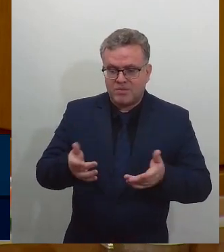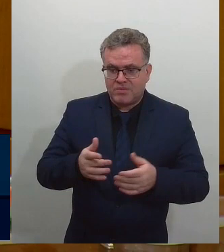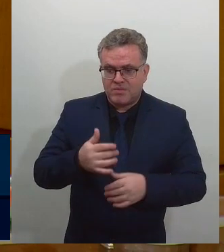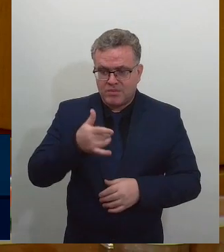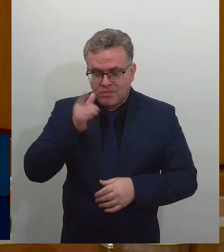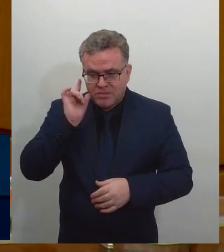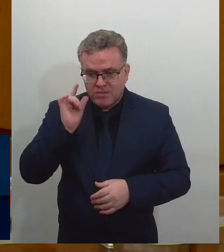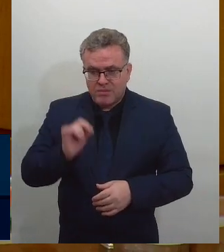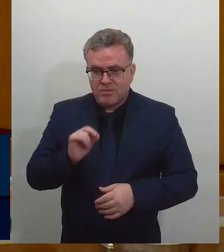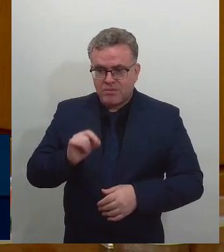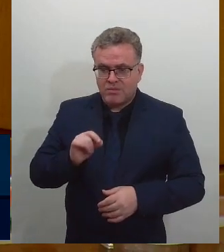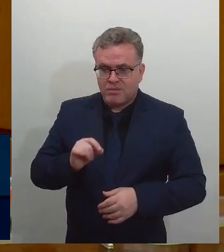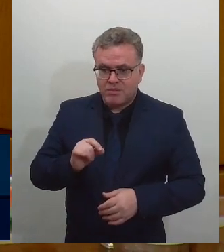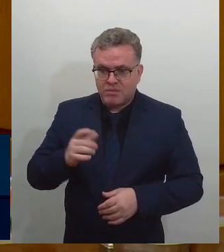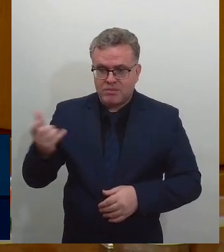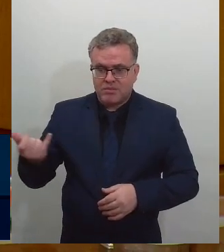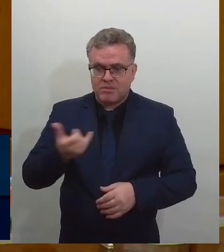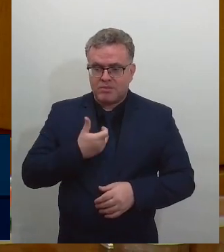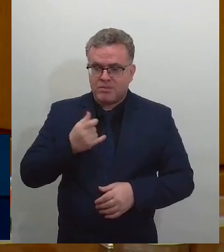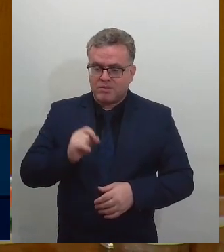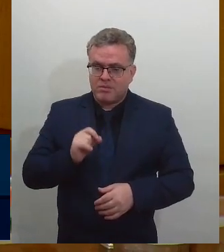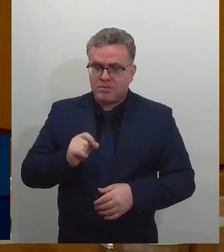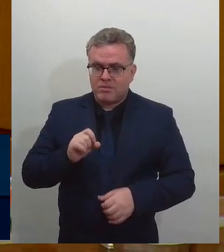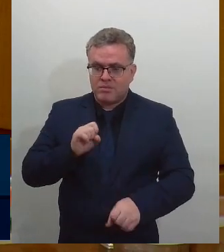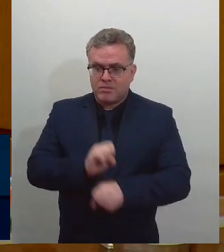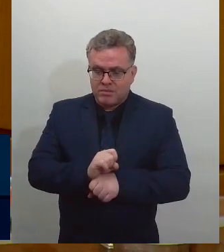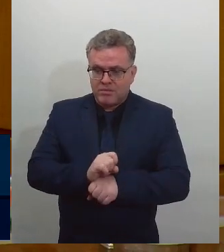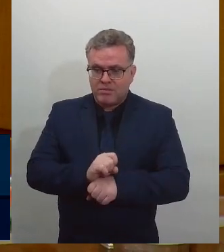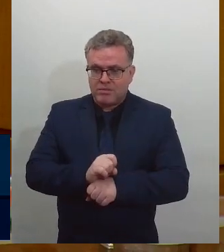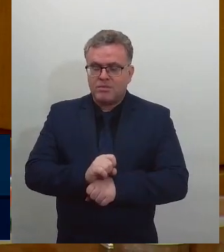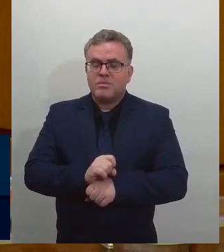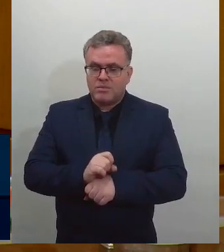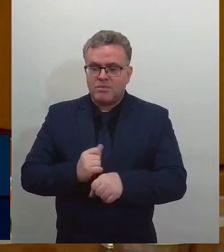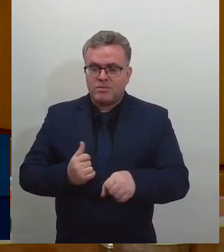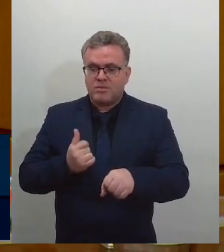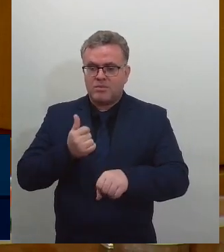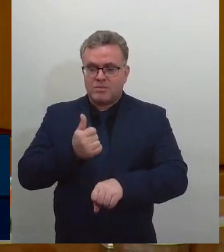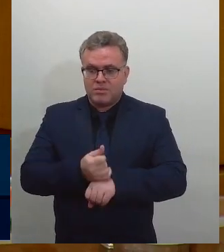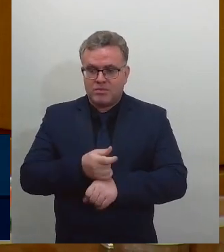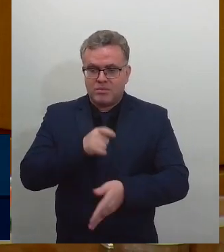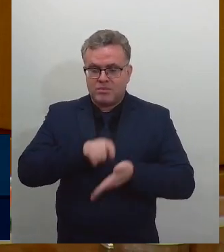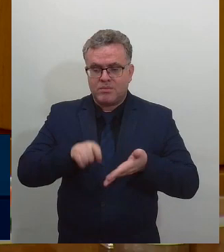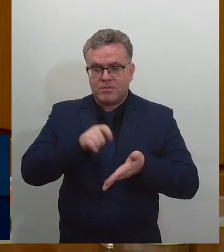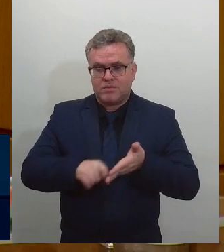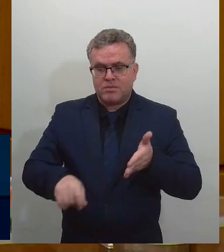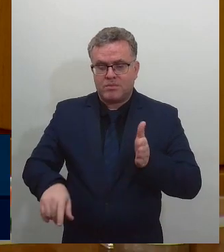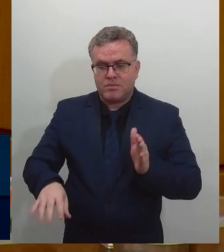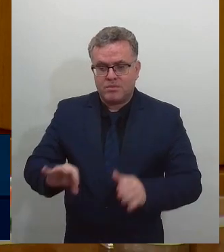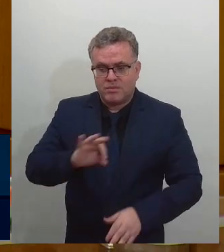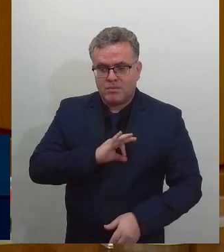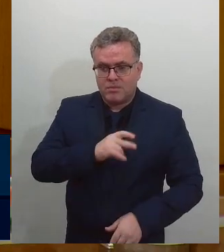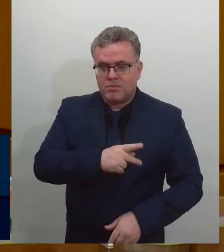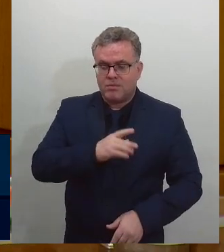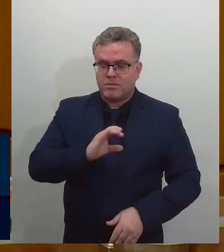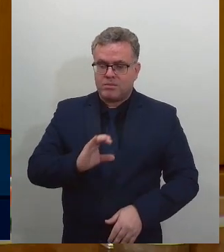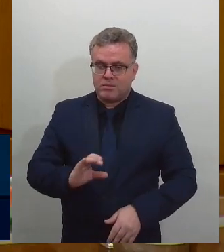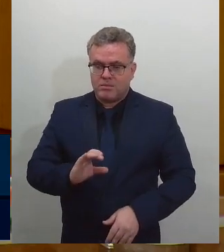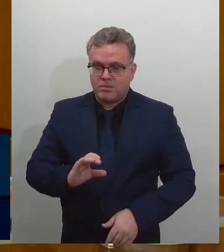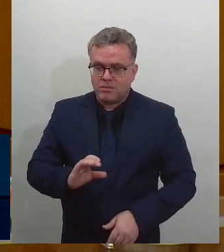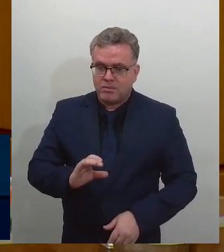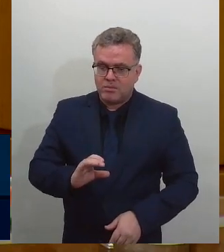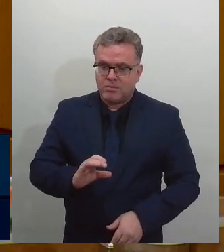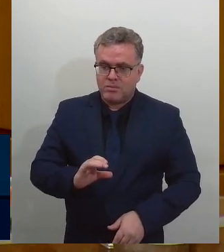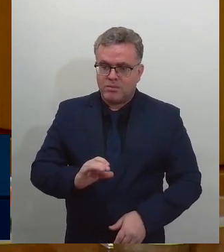da paralisação dos agentes e escrivães da Polícia Civil. Mais 2 minutos, deputado. Obrigada. No atendimento